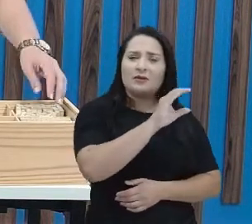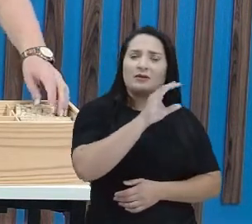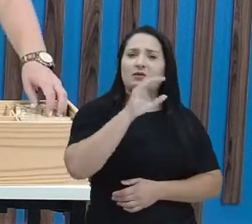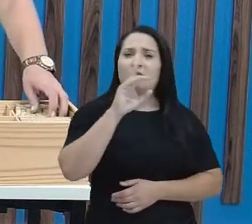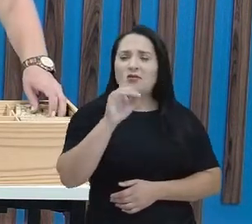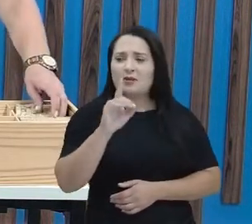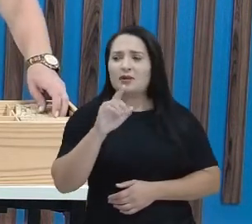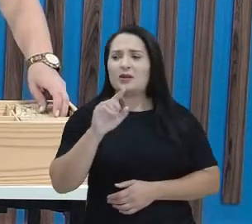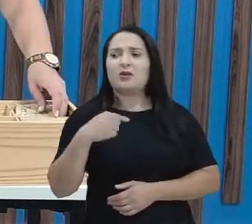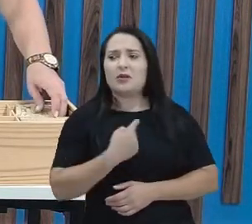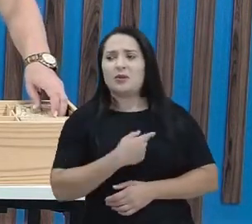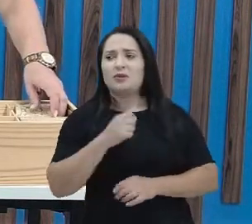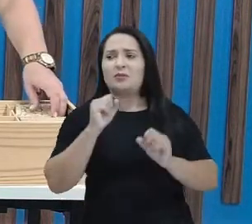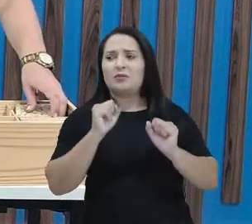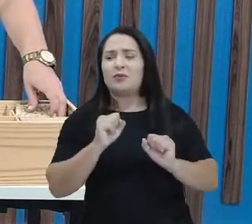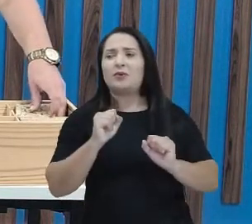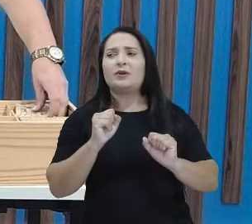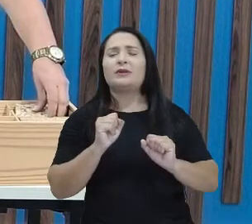também trabalhar, por exemplo,